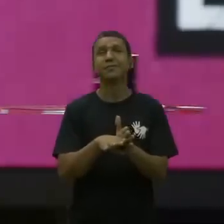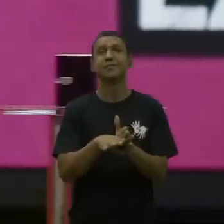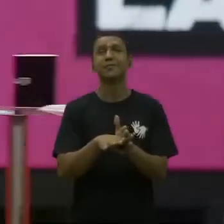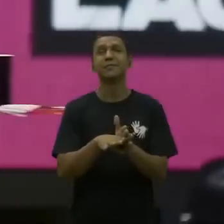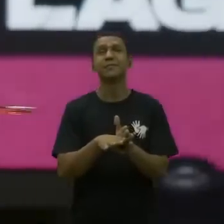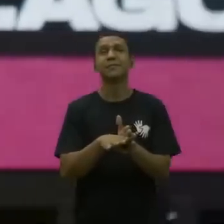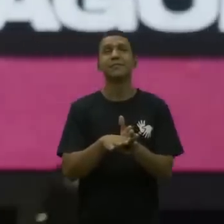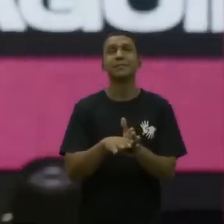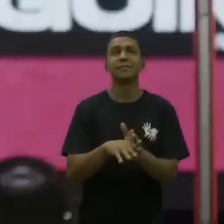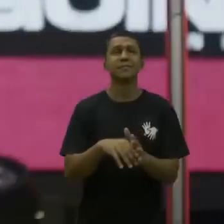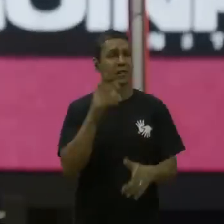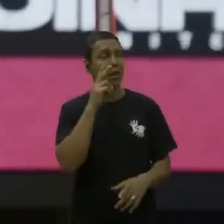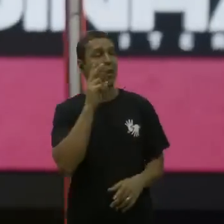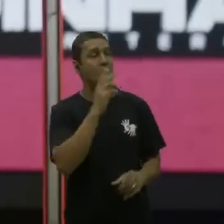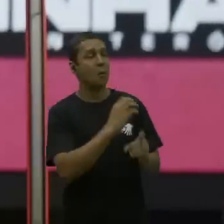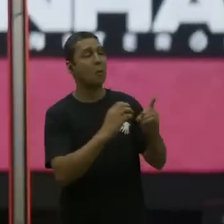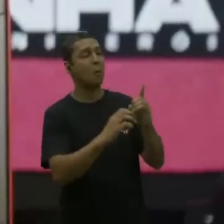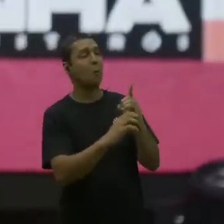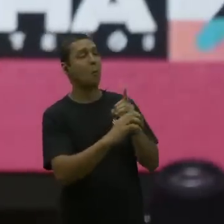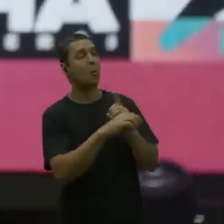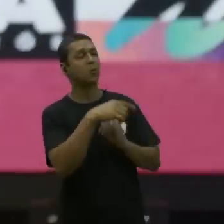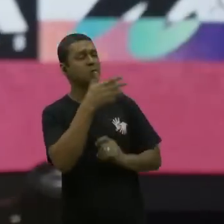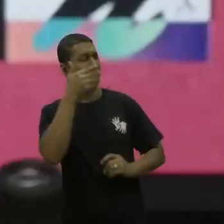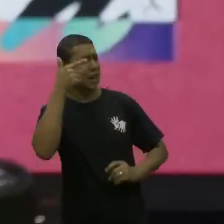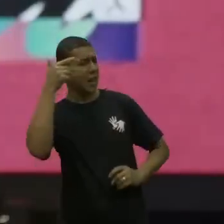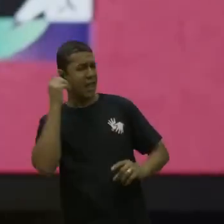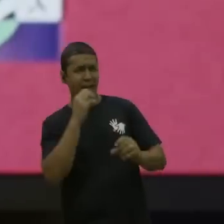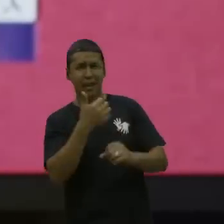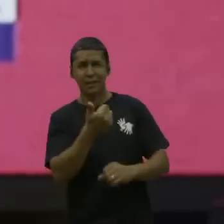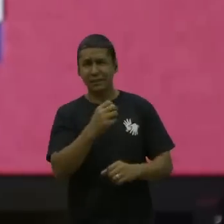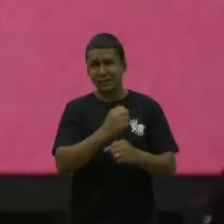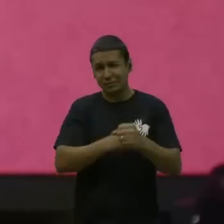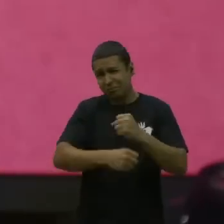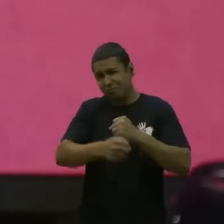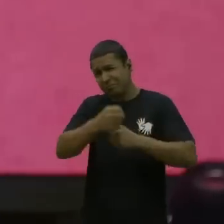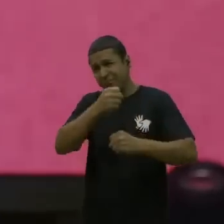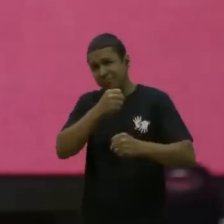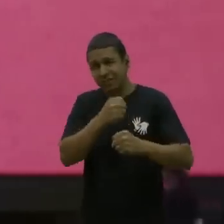Quem olhou para um culto numa casinha há 10 anos atrás,